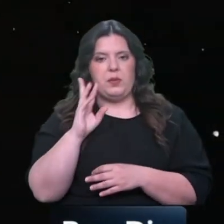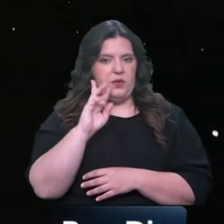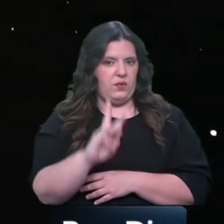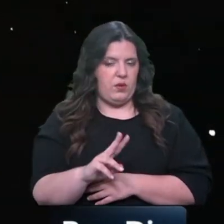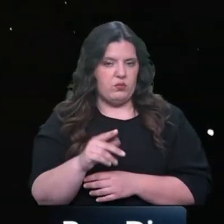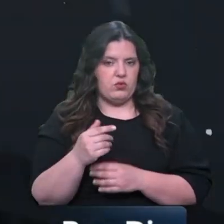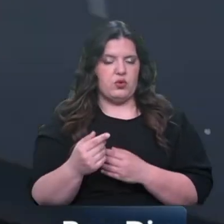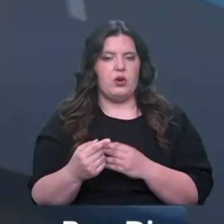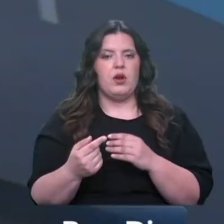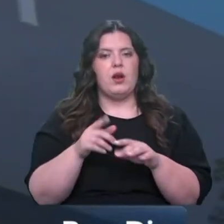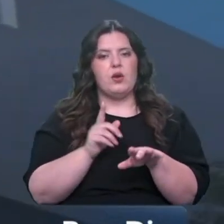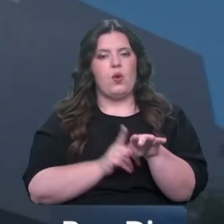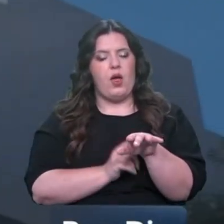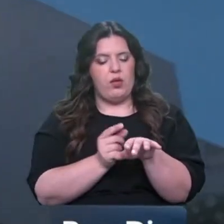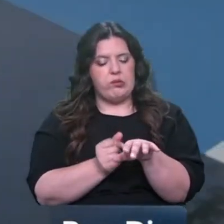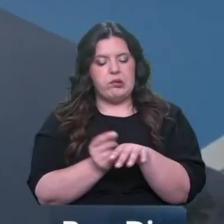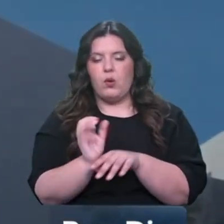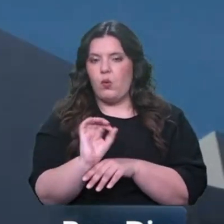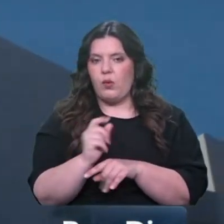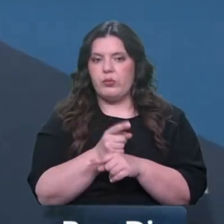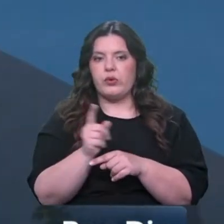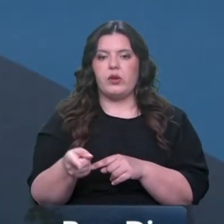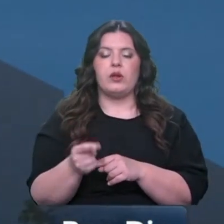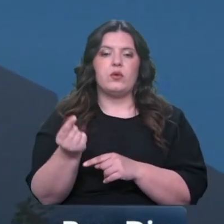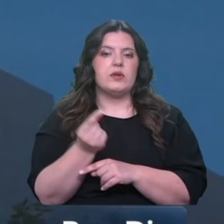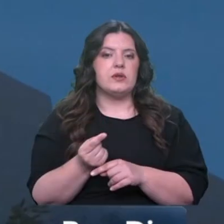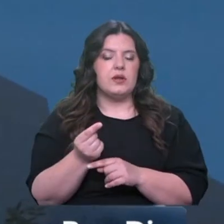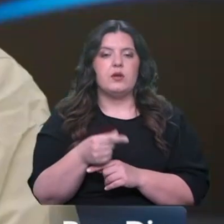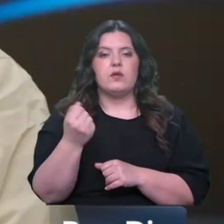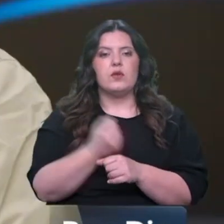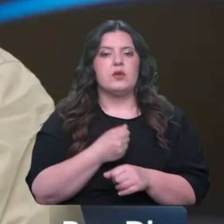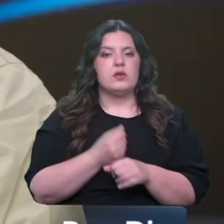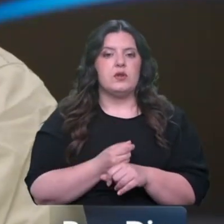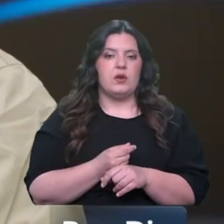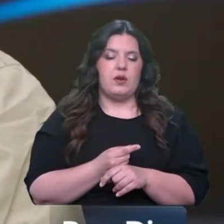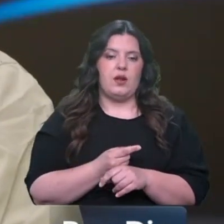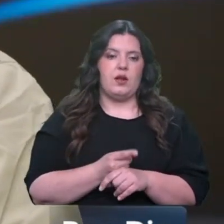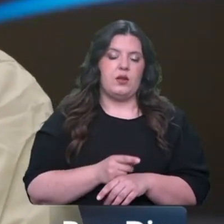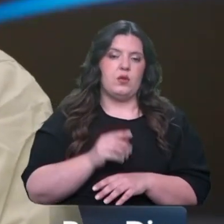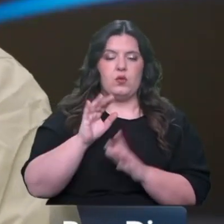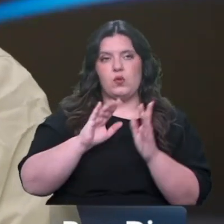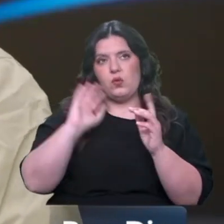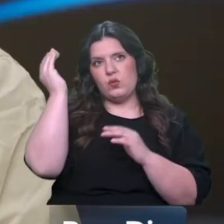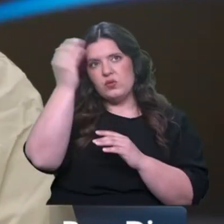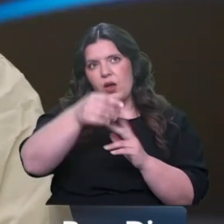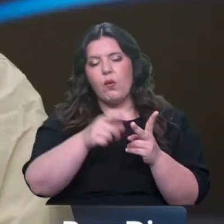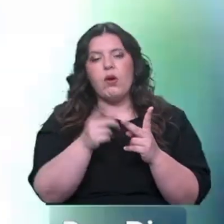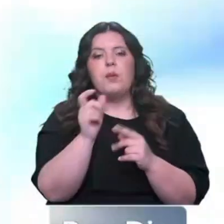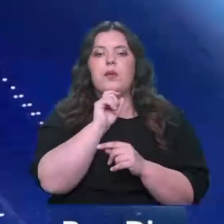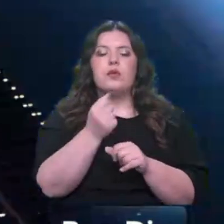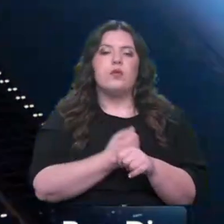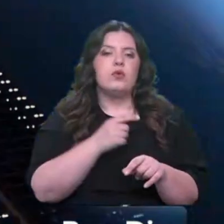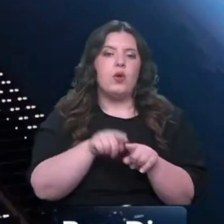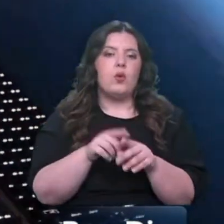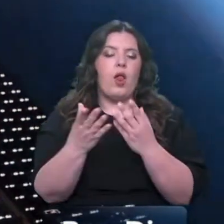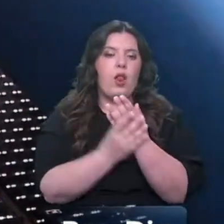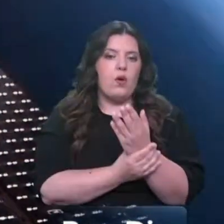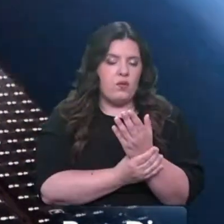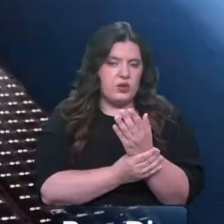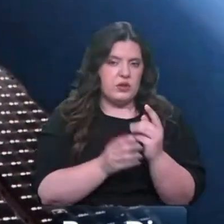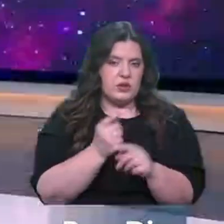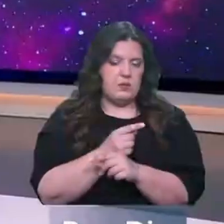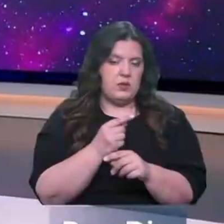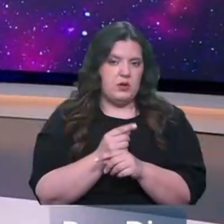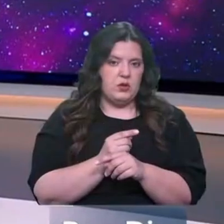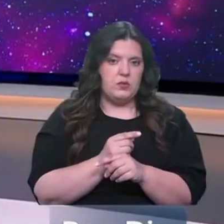na parte lateral. E porquê? São relógios desenhados para que funcionem no espaço, para que possam funcionar também com luvas, com as